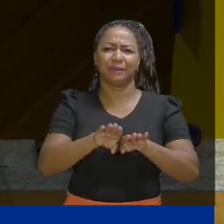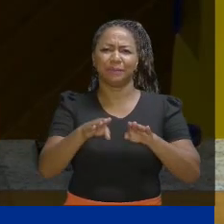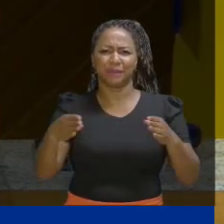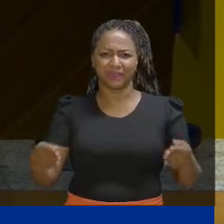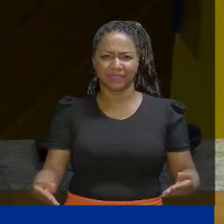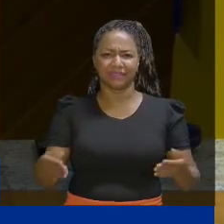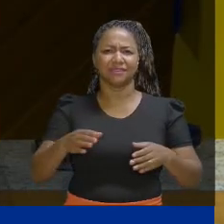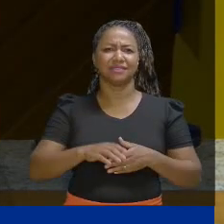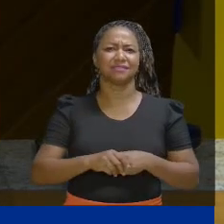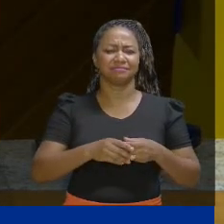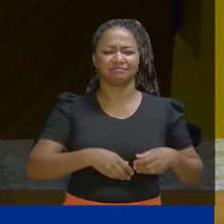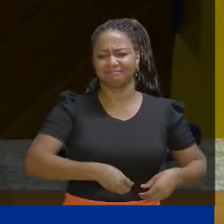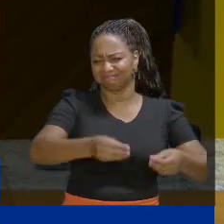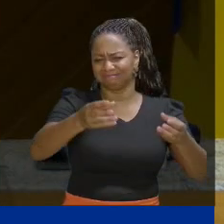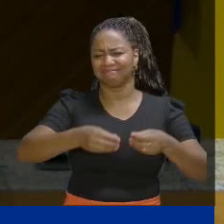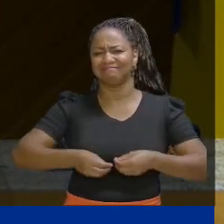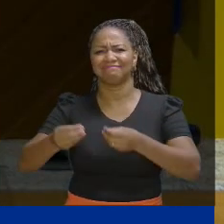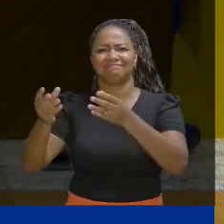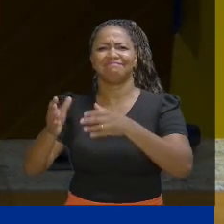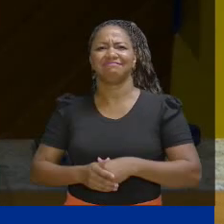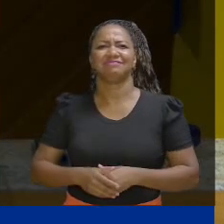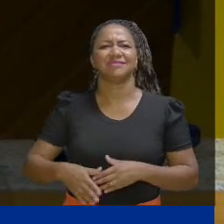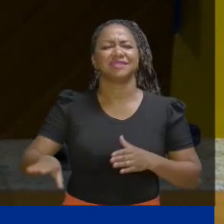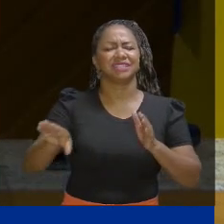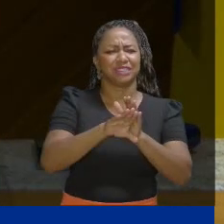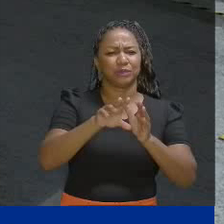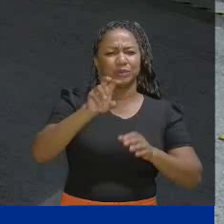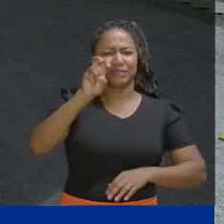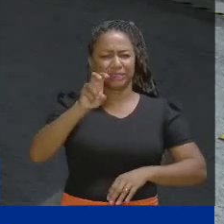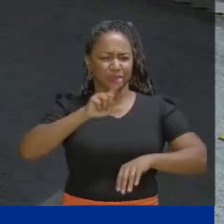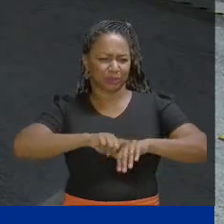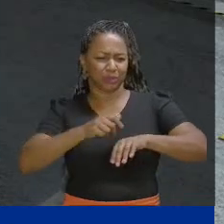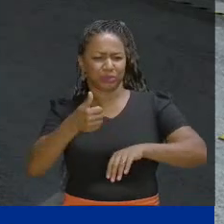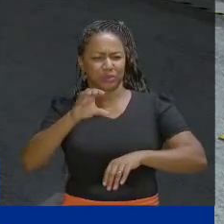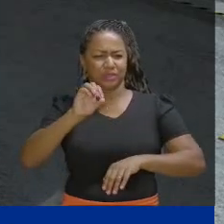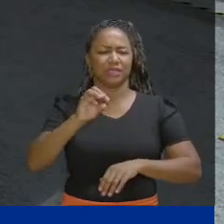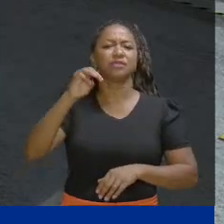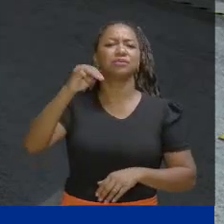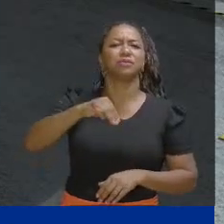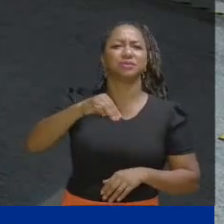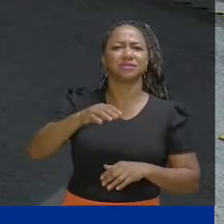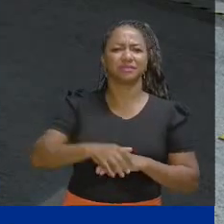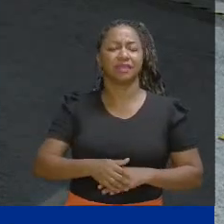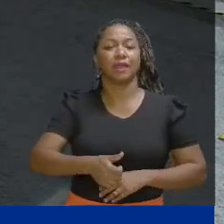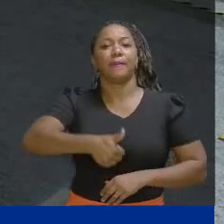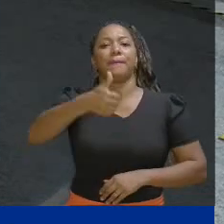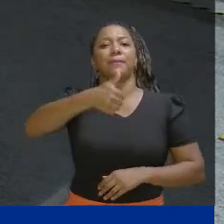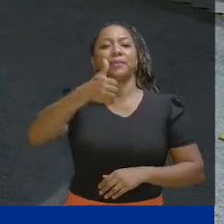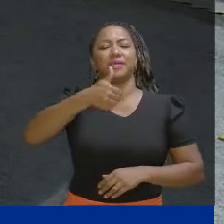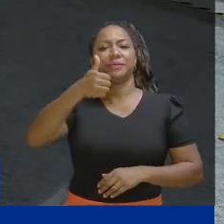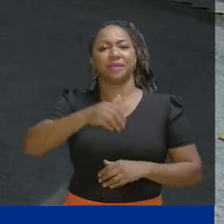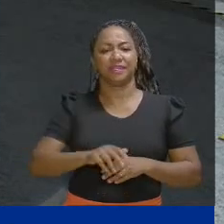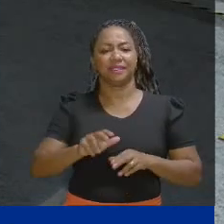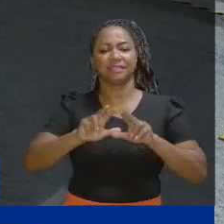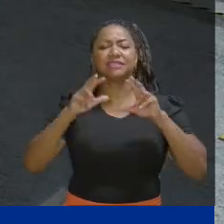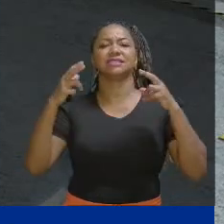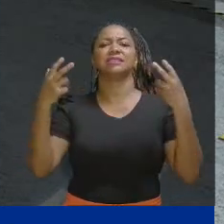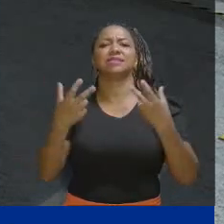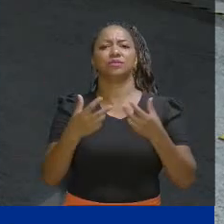gente só ia mandando. Carmo, quando chegou 5 horas e 10 minutos, chegou a primeira